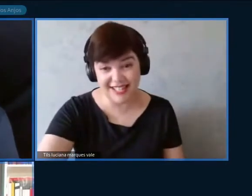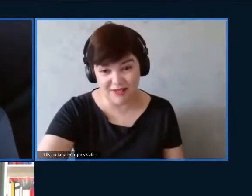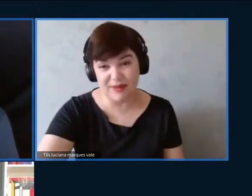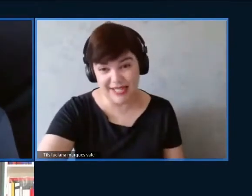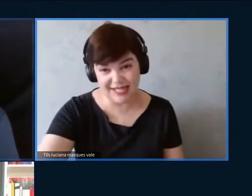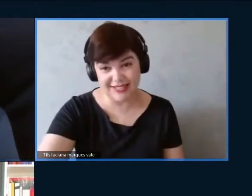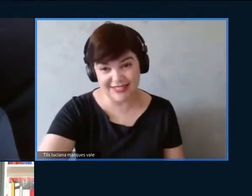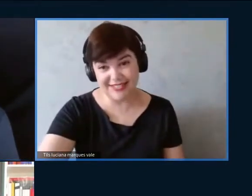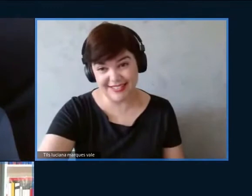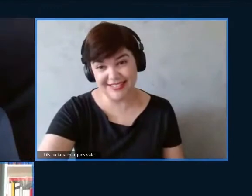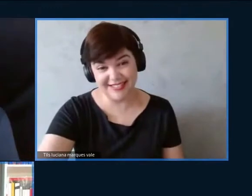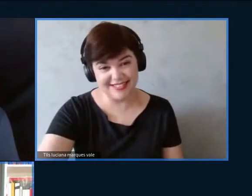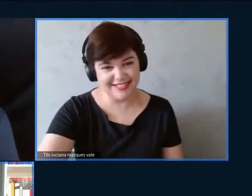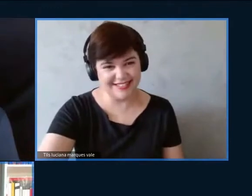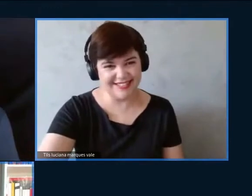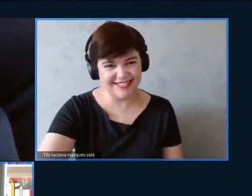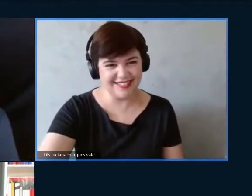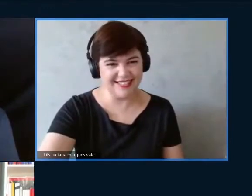Acho que é isso que estão pensando.